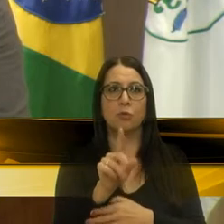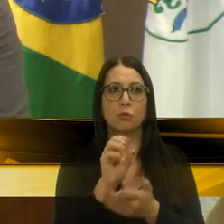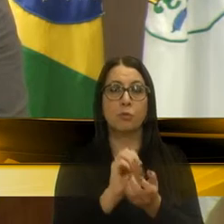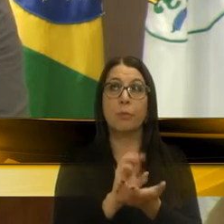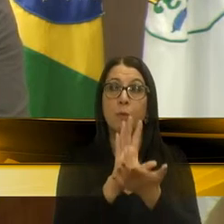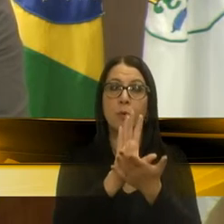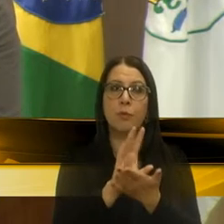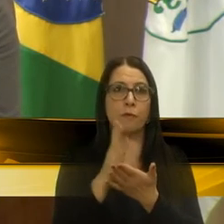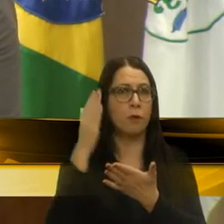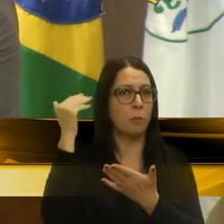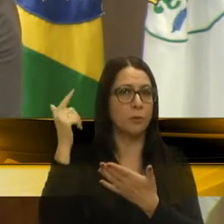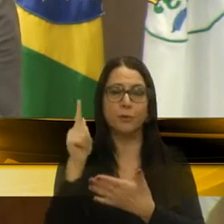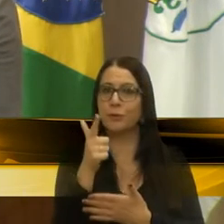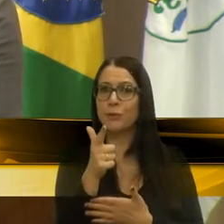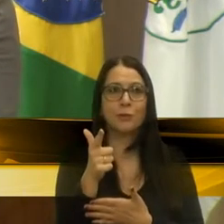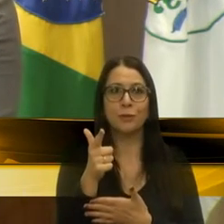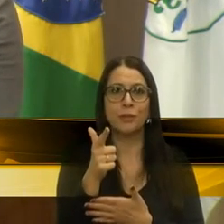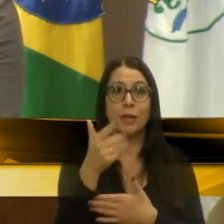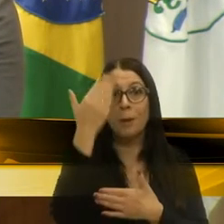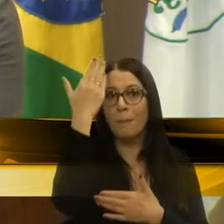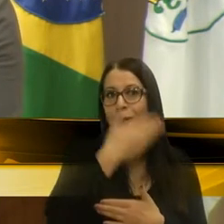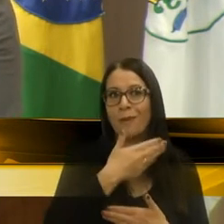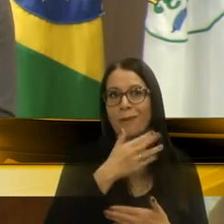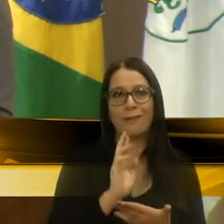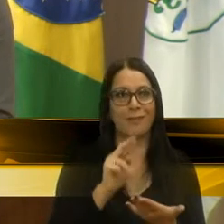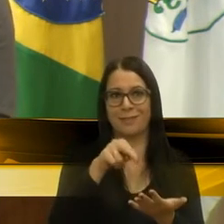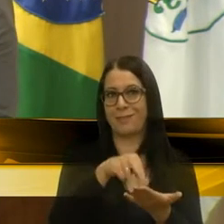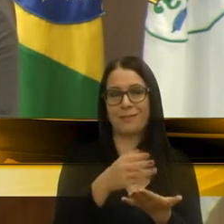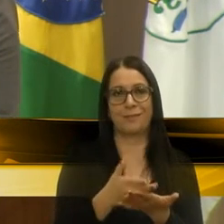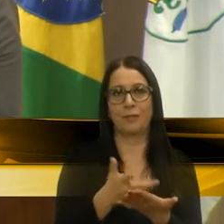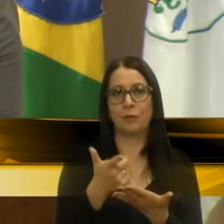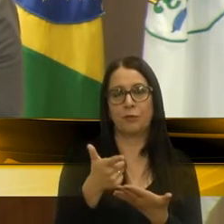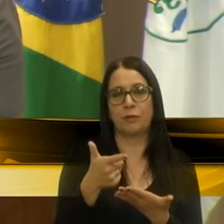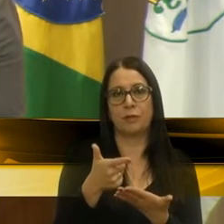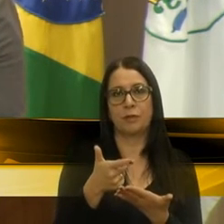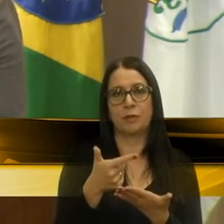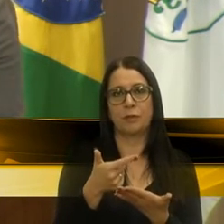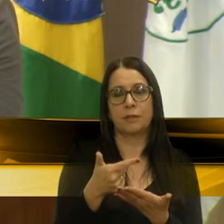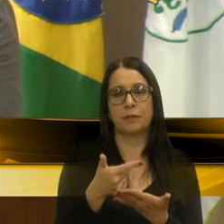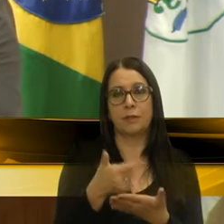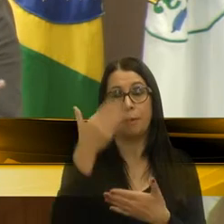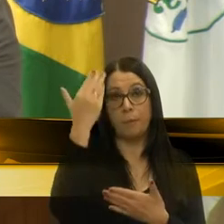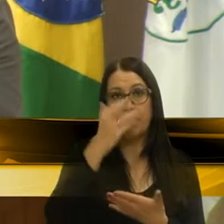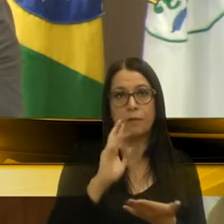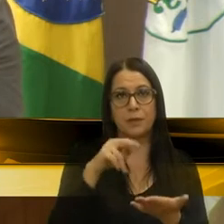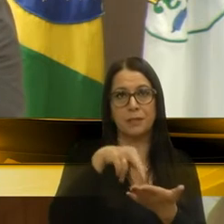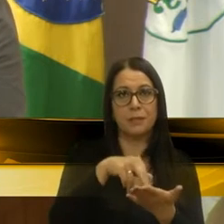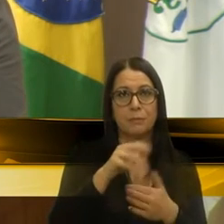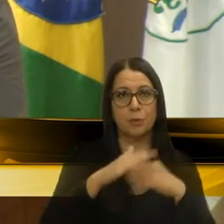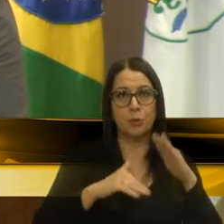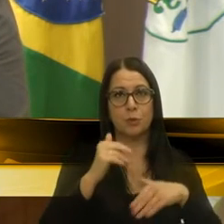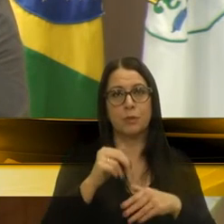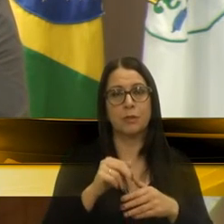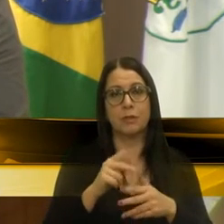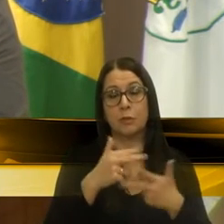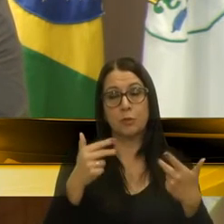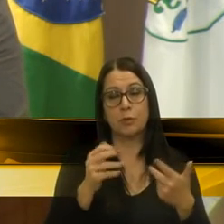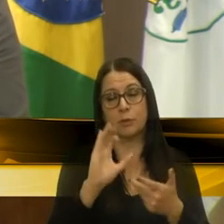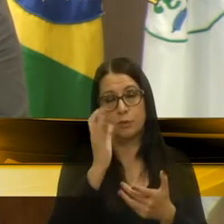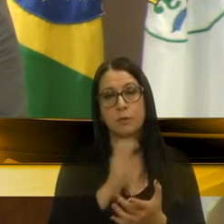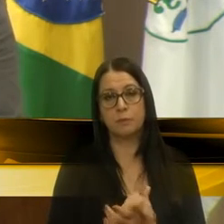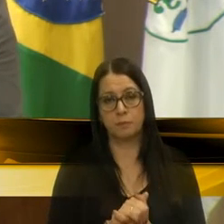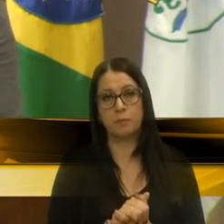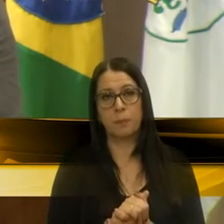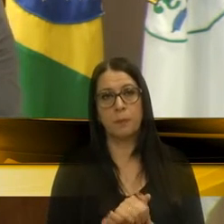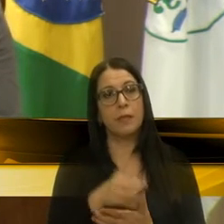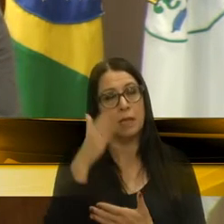a gente viu que não tinha prova real e não teve prova real para construir esses fatos. E